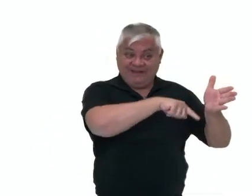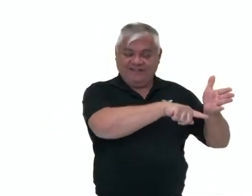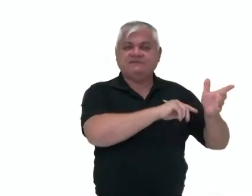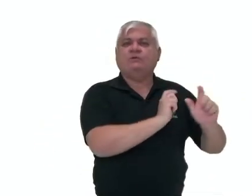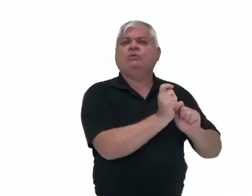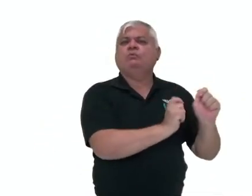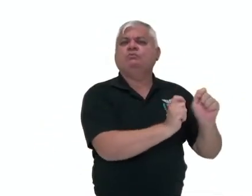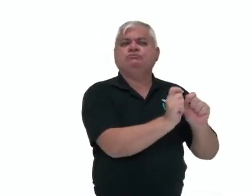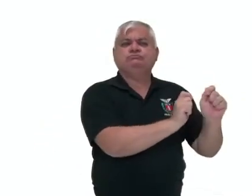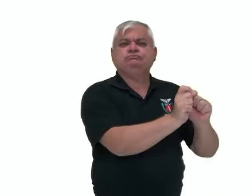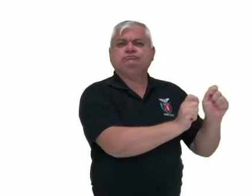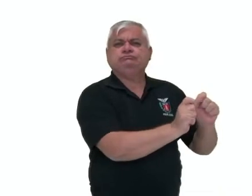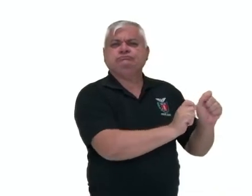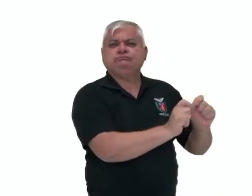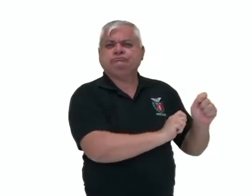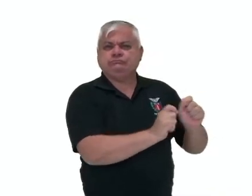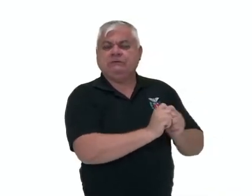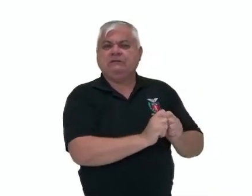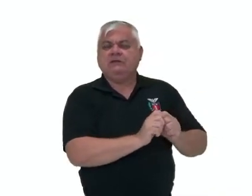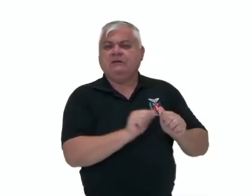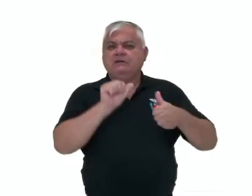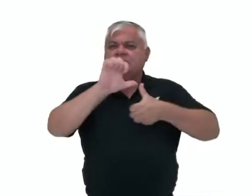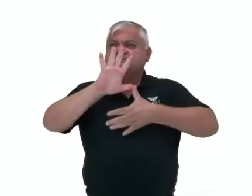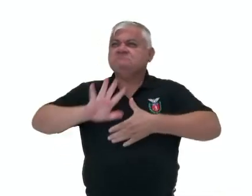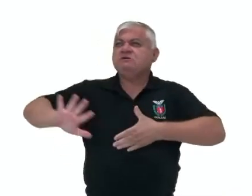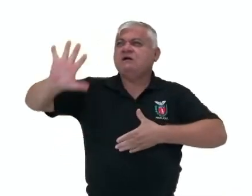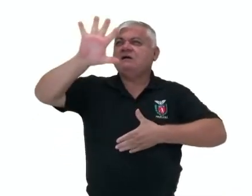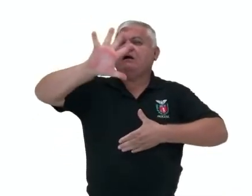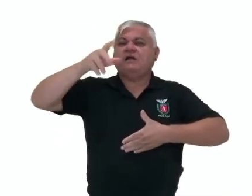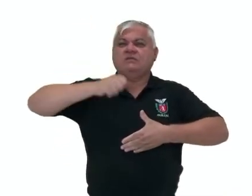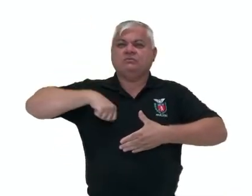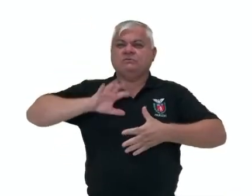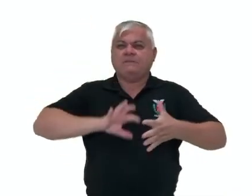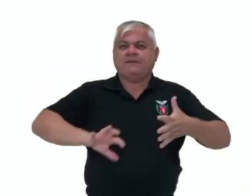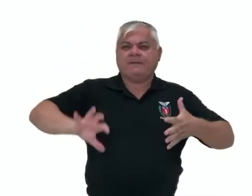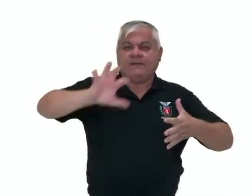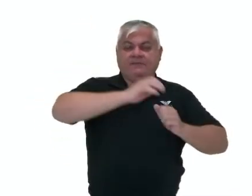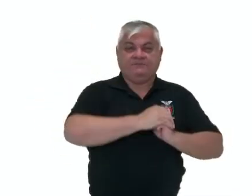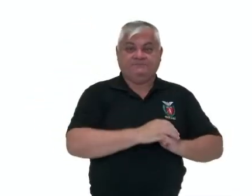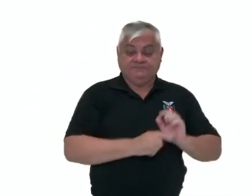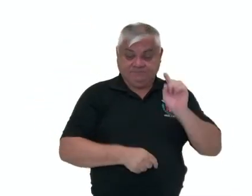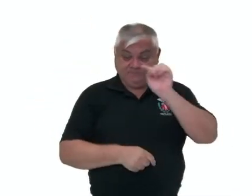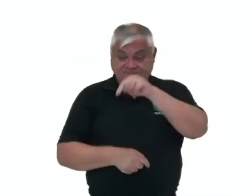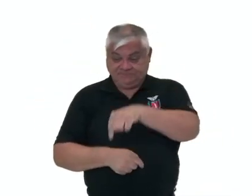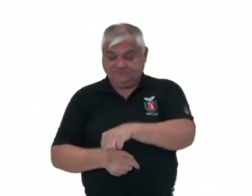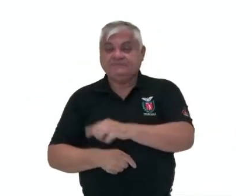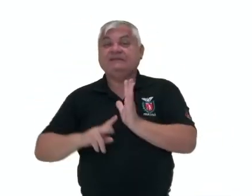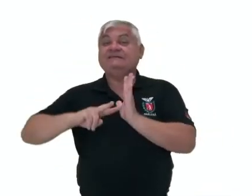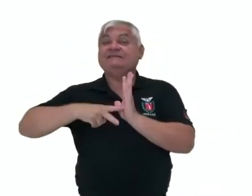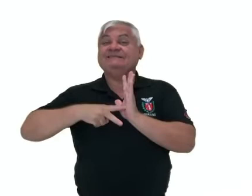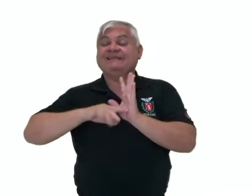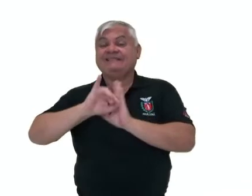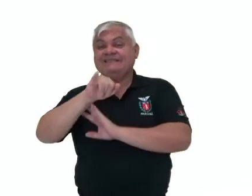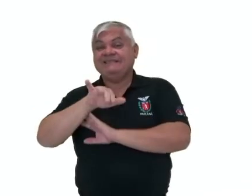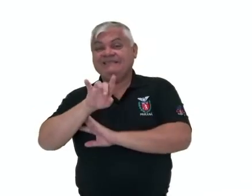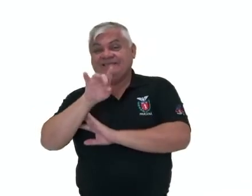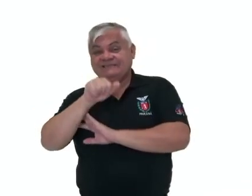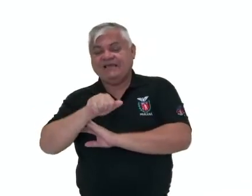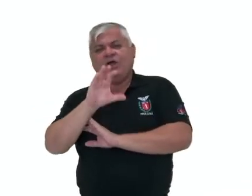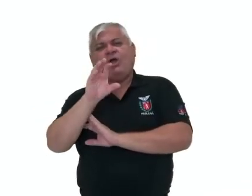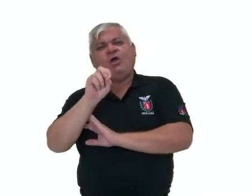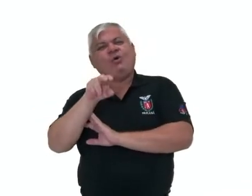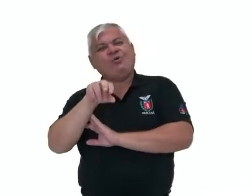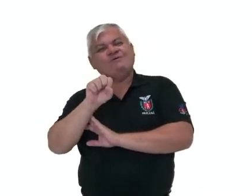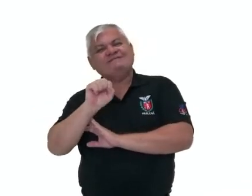comércio e a navegação entre Espanha e as suas colônias americanas. Já o Conselho das Índias tinha como objetivo